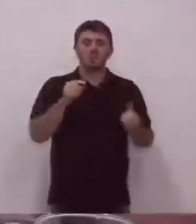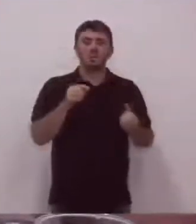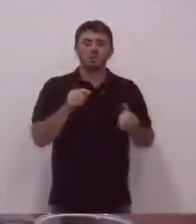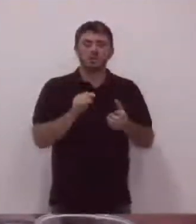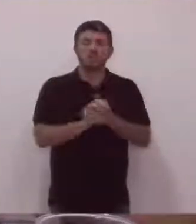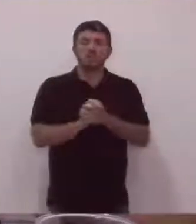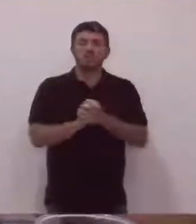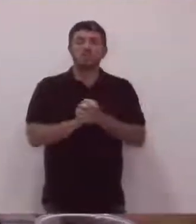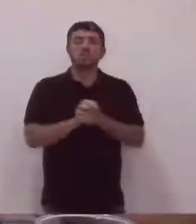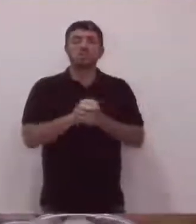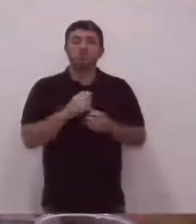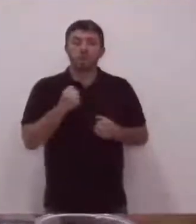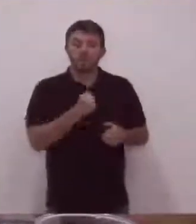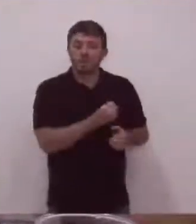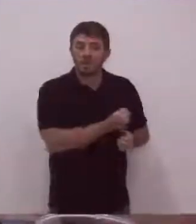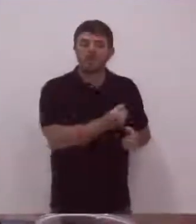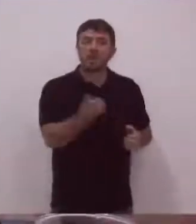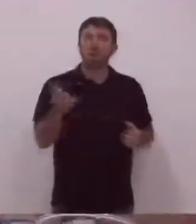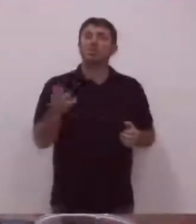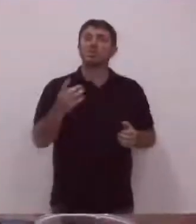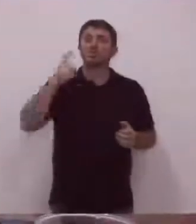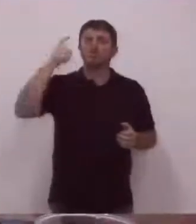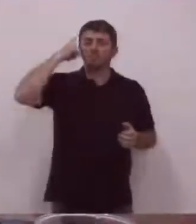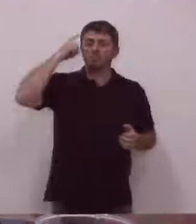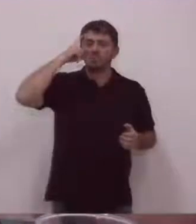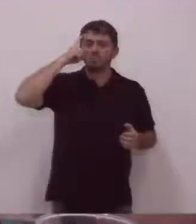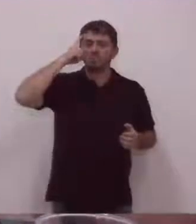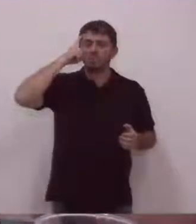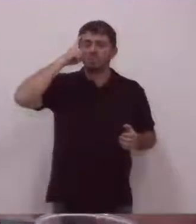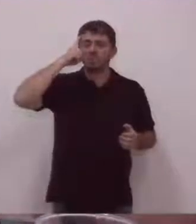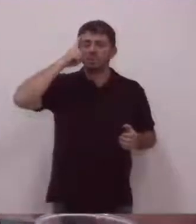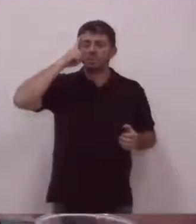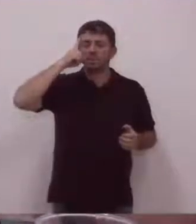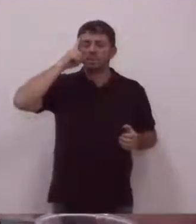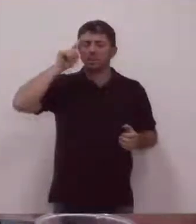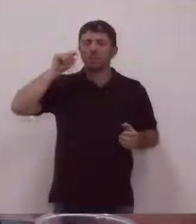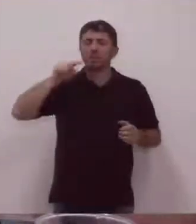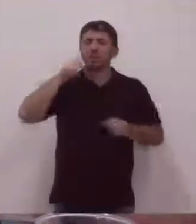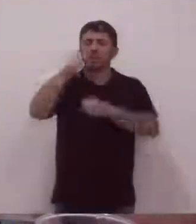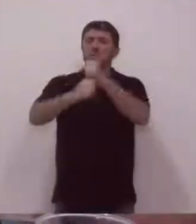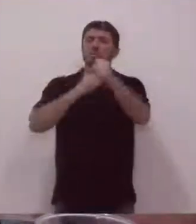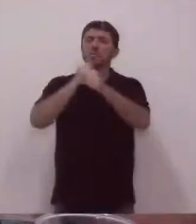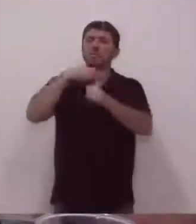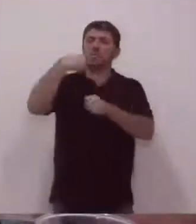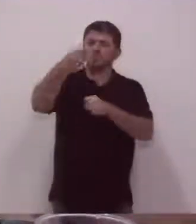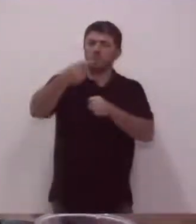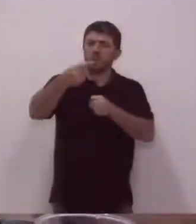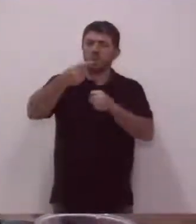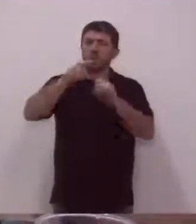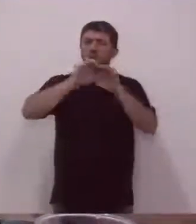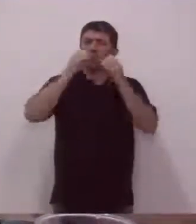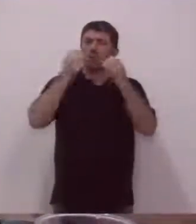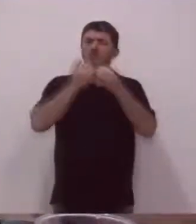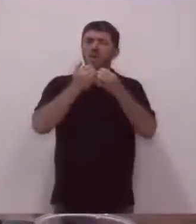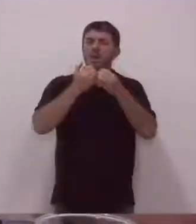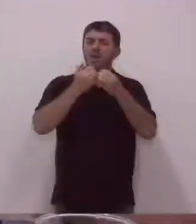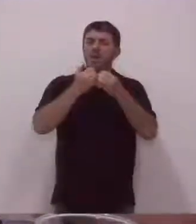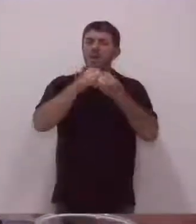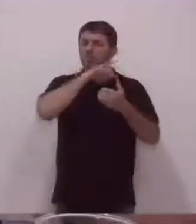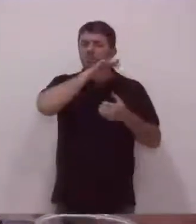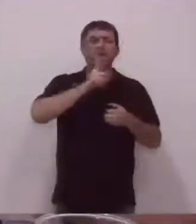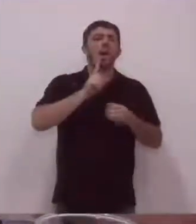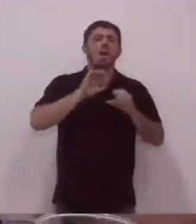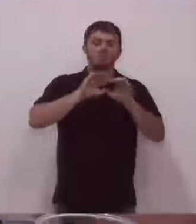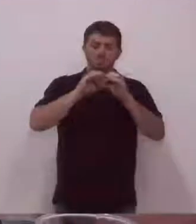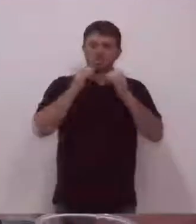pensam que para a próxima eleição talvez a Câmara seja inútil. Não. A Câmara vai ter seu peso